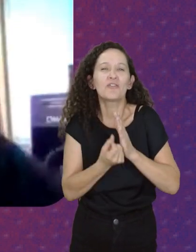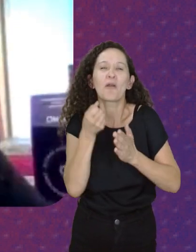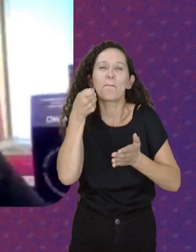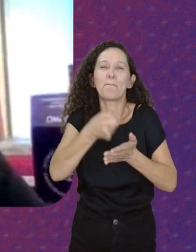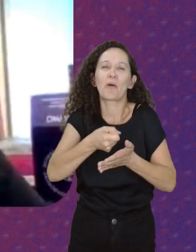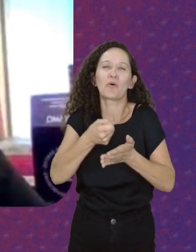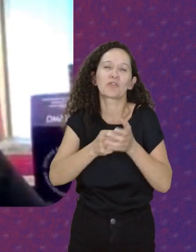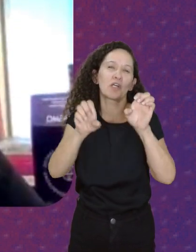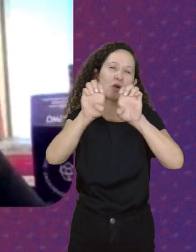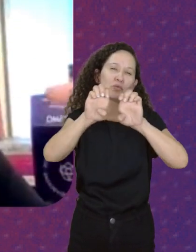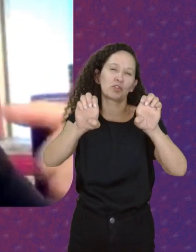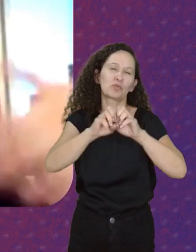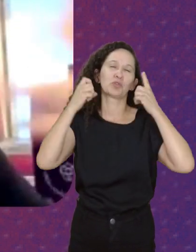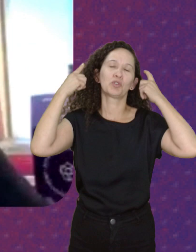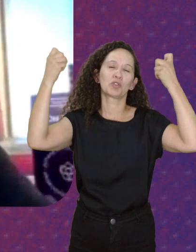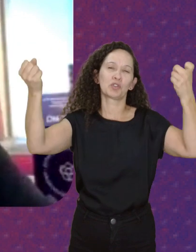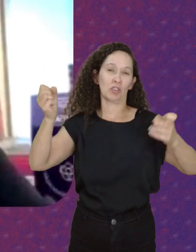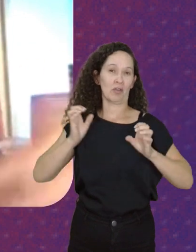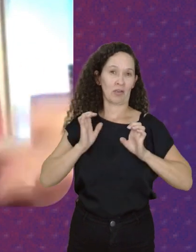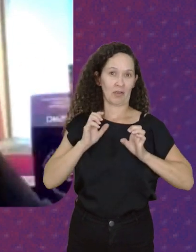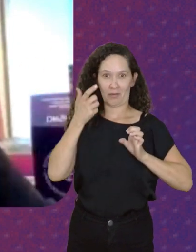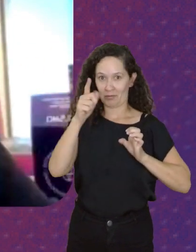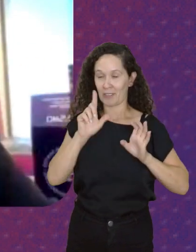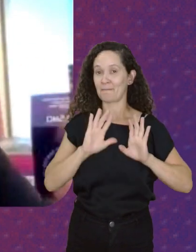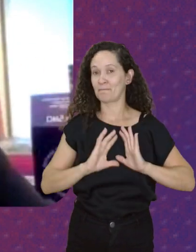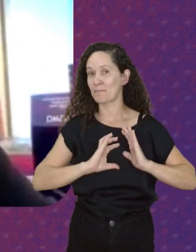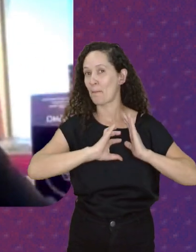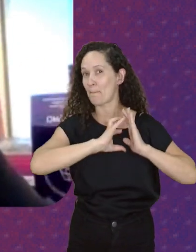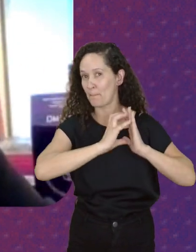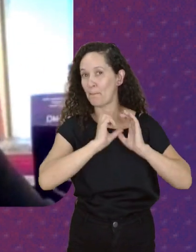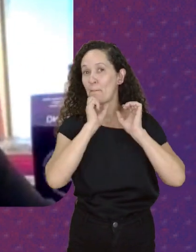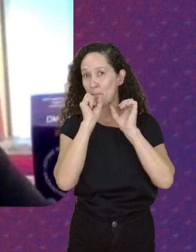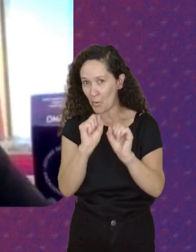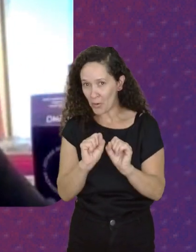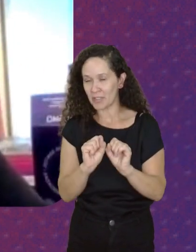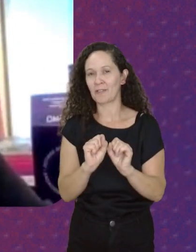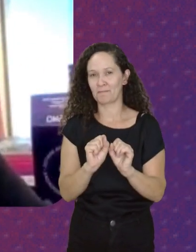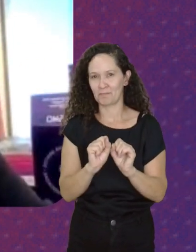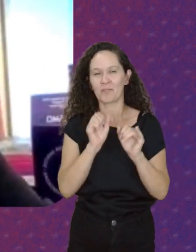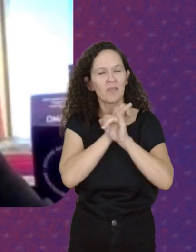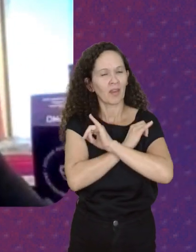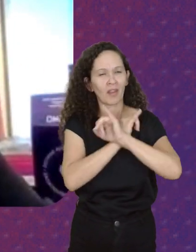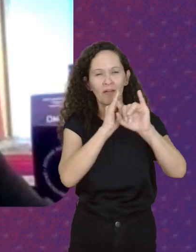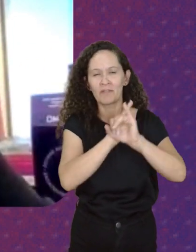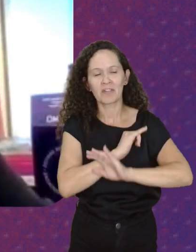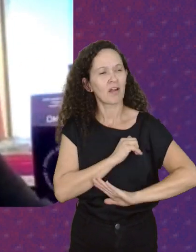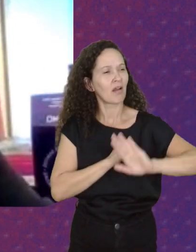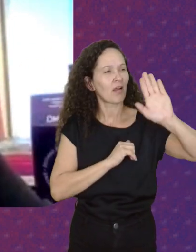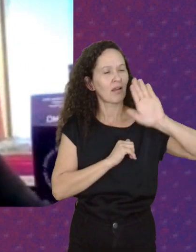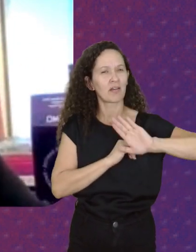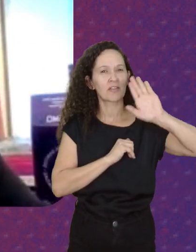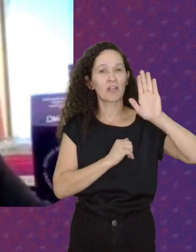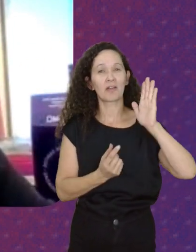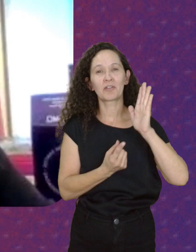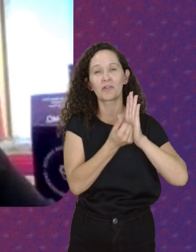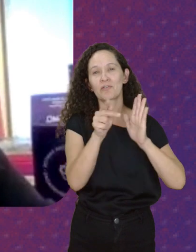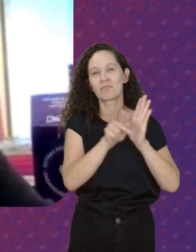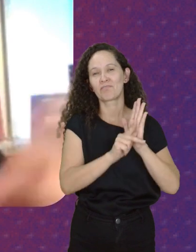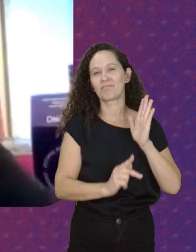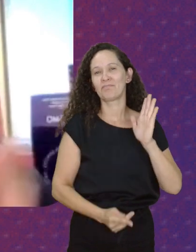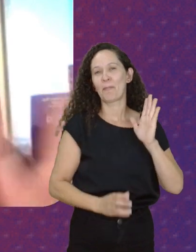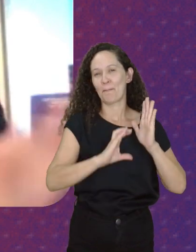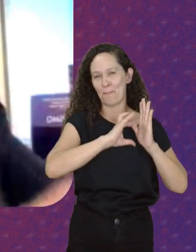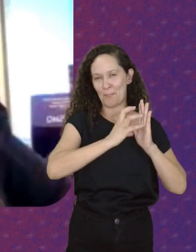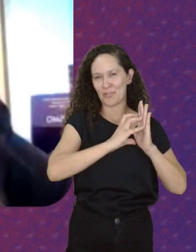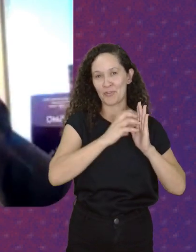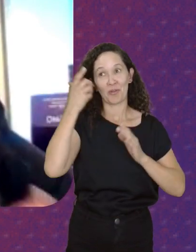mega estrutura de som. Agora, lógico que os partidos podem fazer eventos de lançamento de pré-candidatura, porque aí é com dinheiro dos partidos políticos,